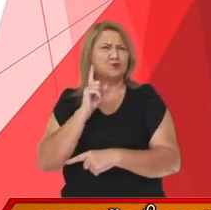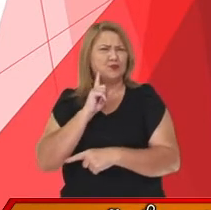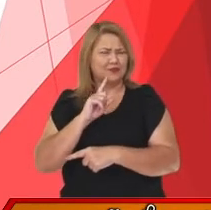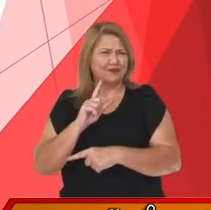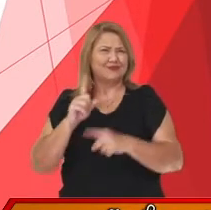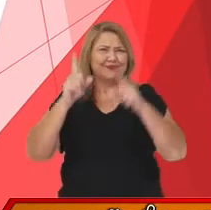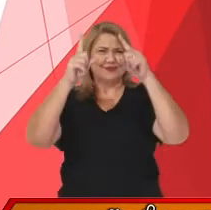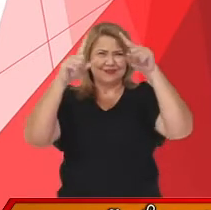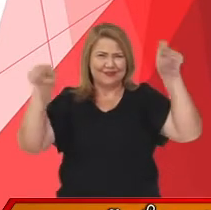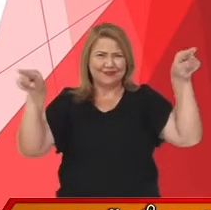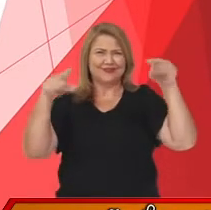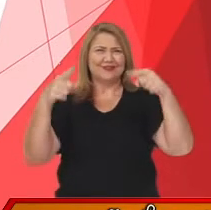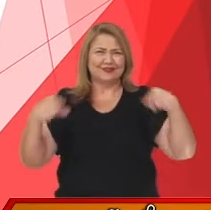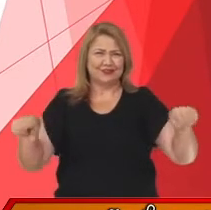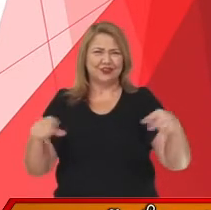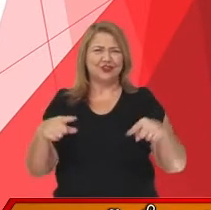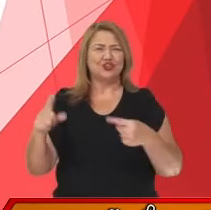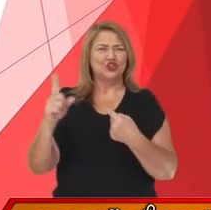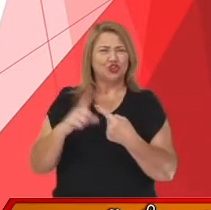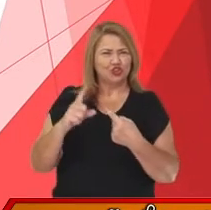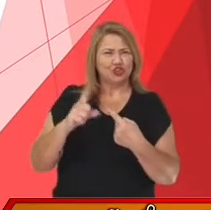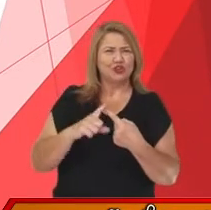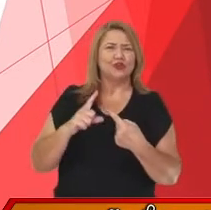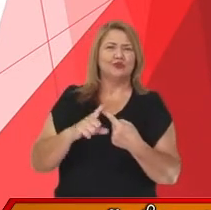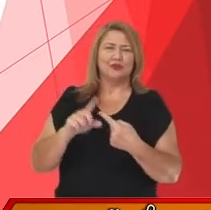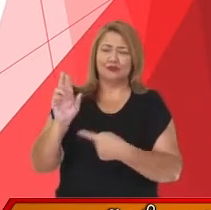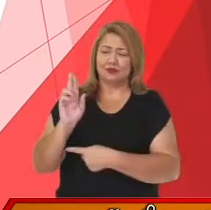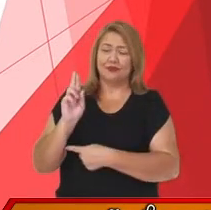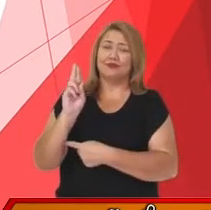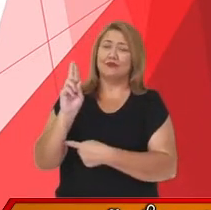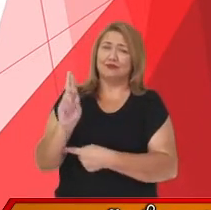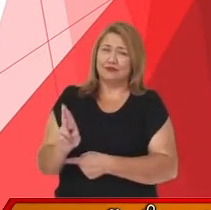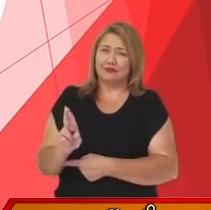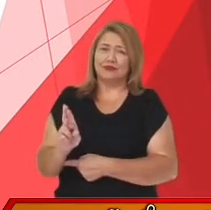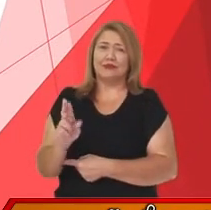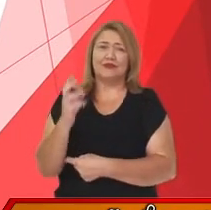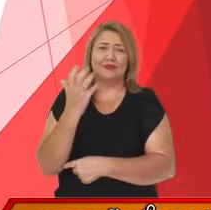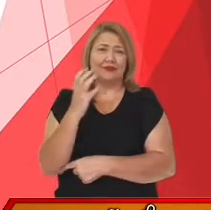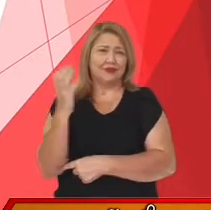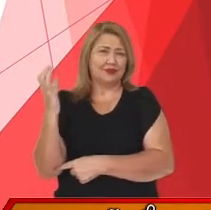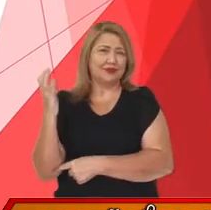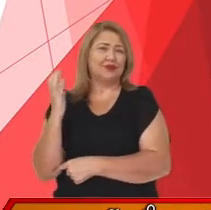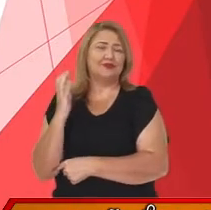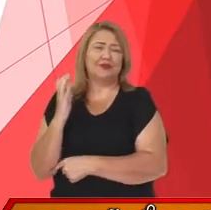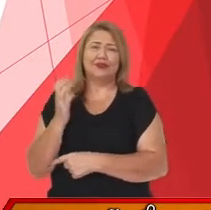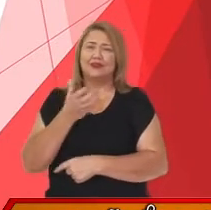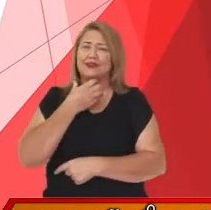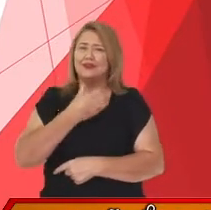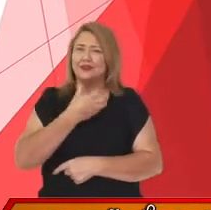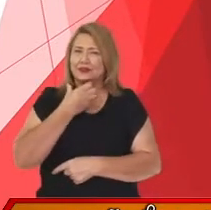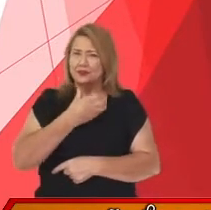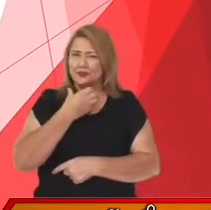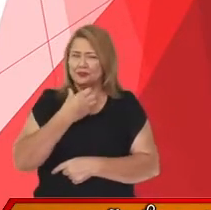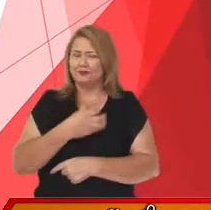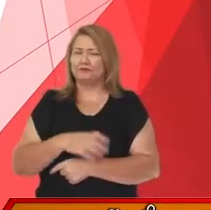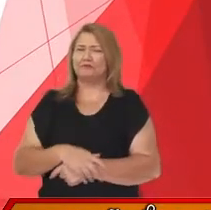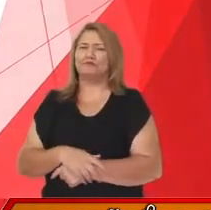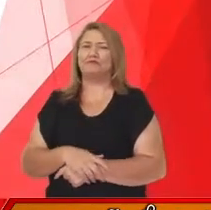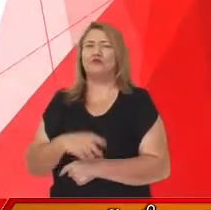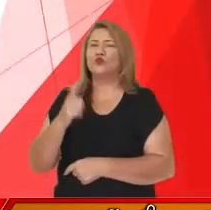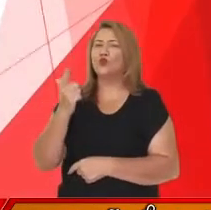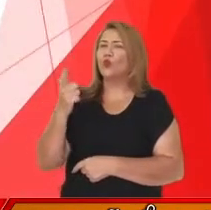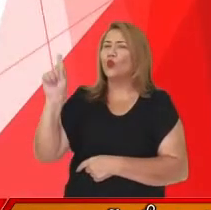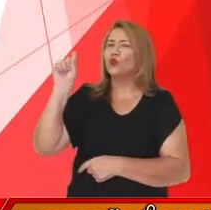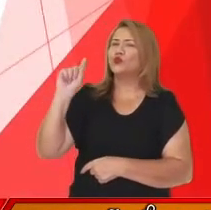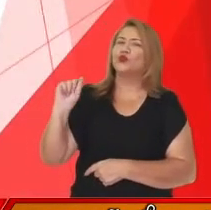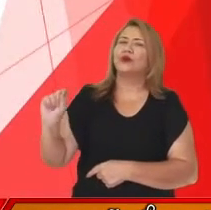utilizam a árvores desse tipo de vegetação para e as árvores de natal próximo